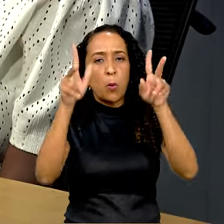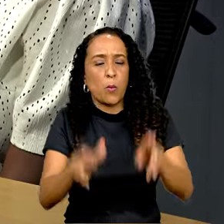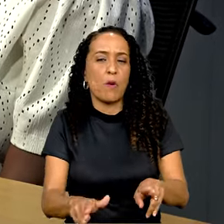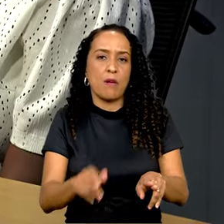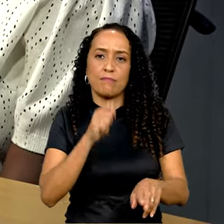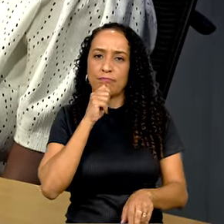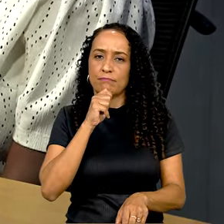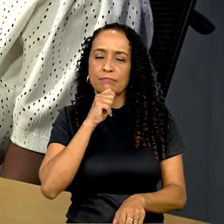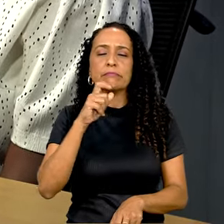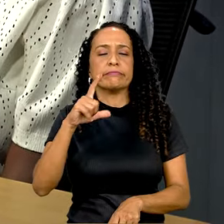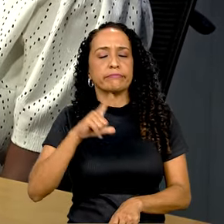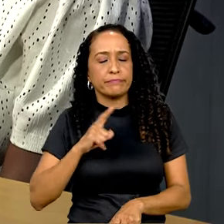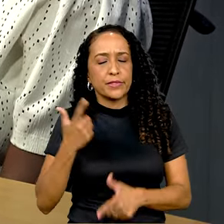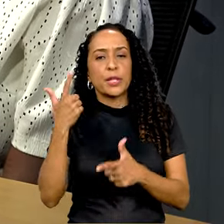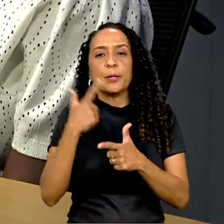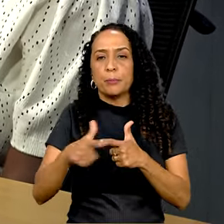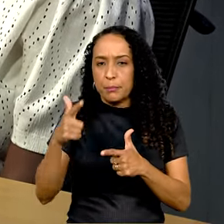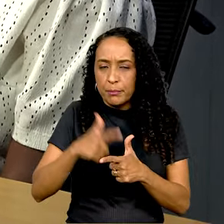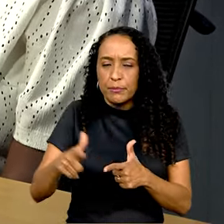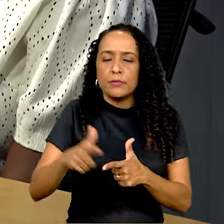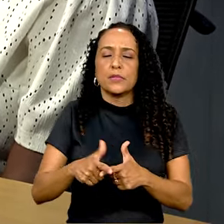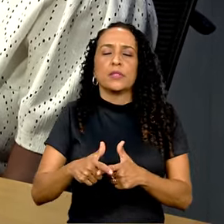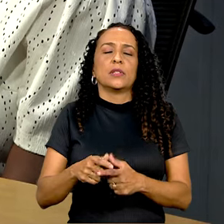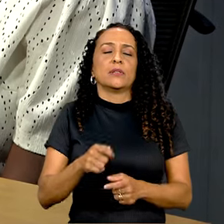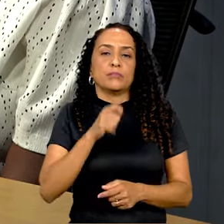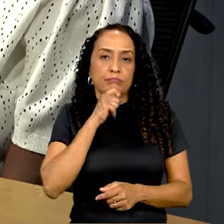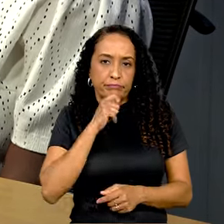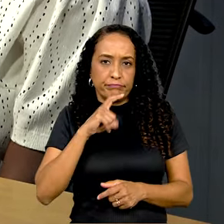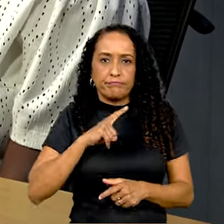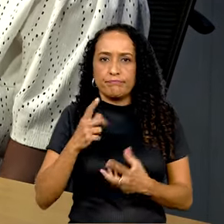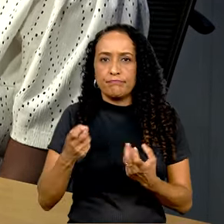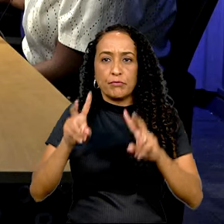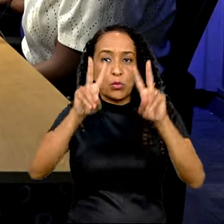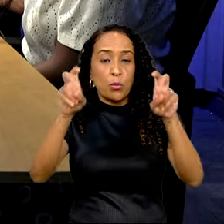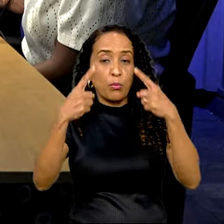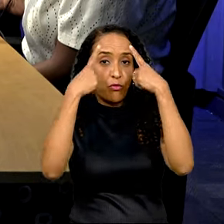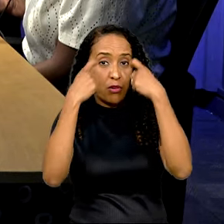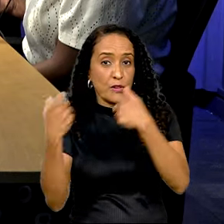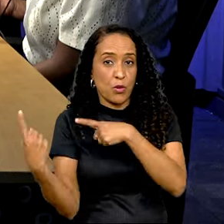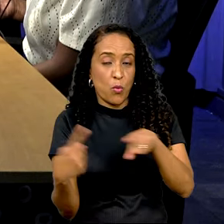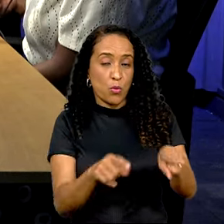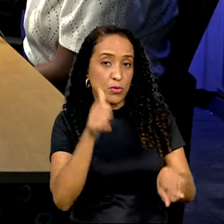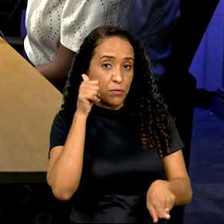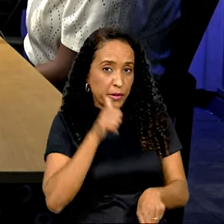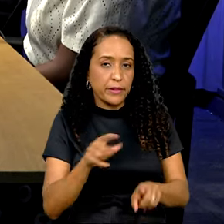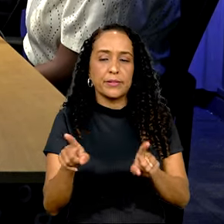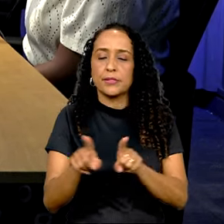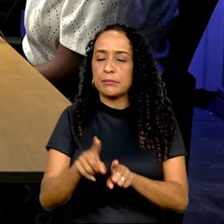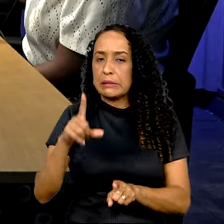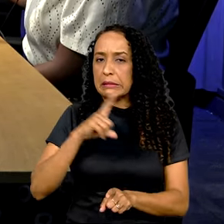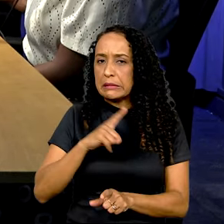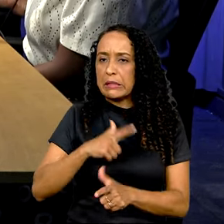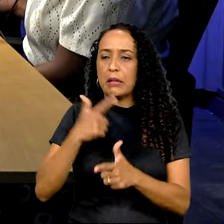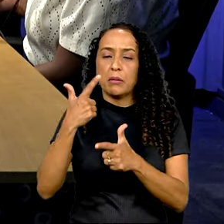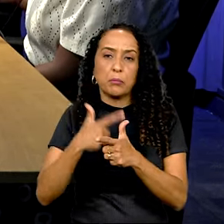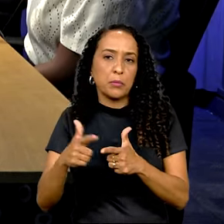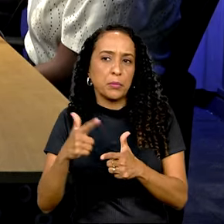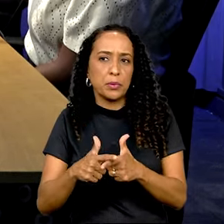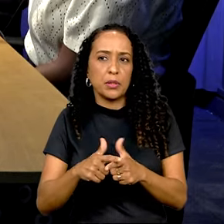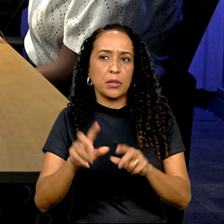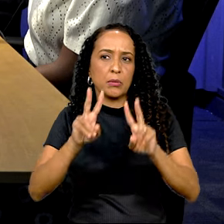igualdade Ainda temos muitos problemas em relação a violência contra as mulheres Ainda temos muitos